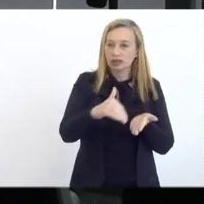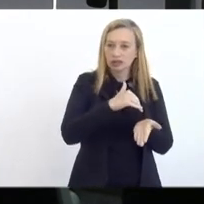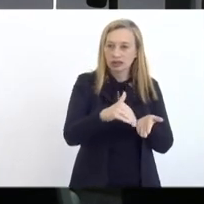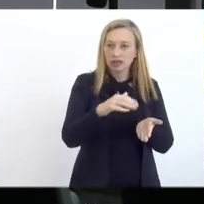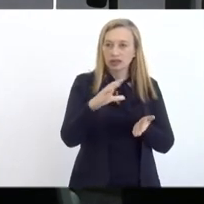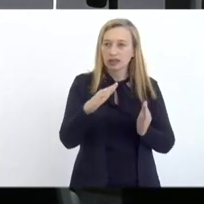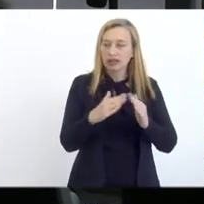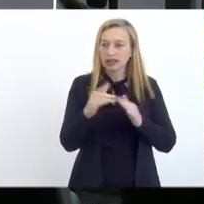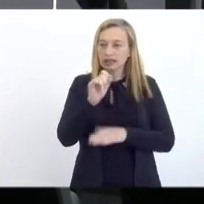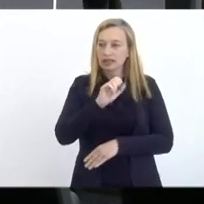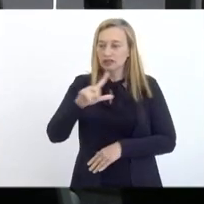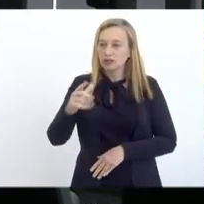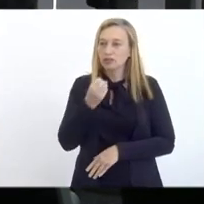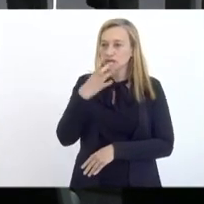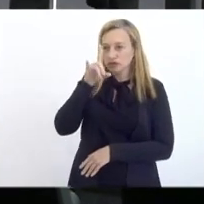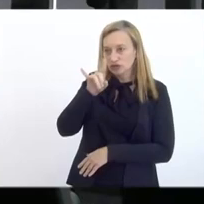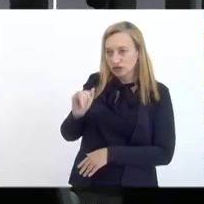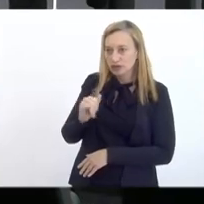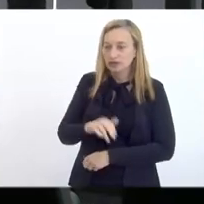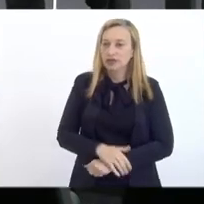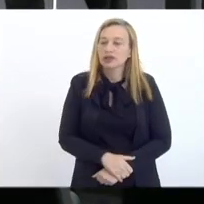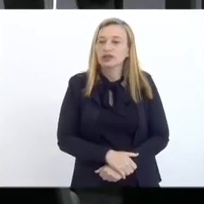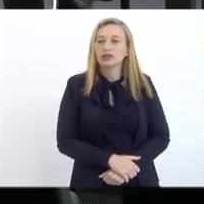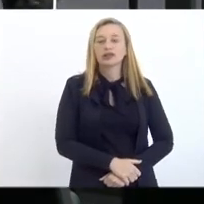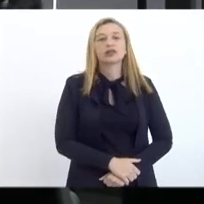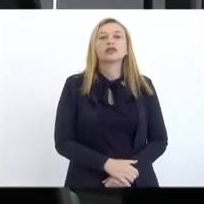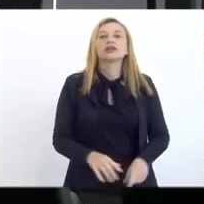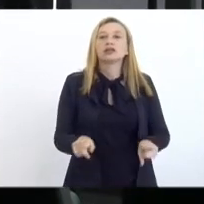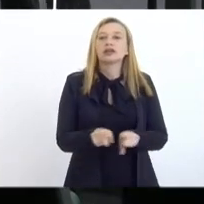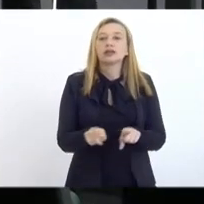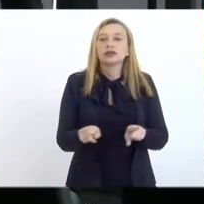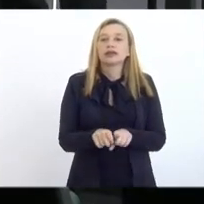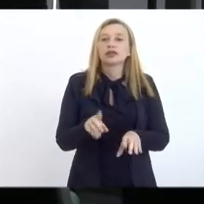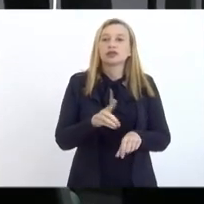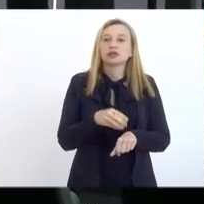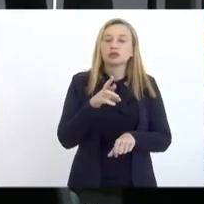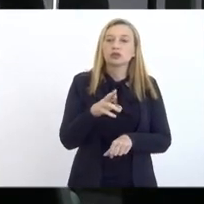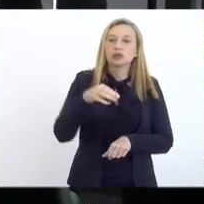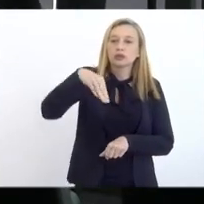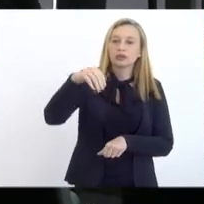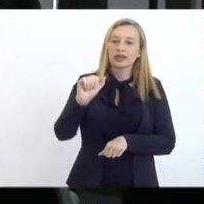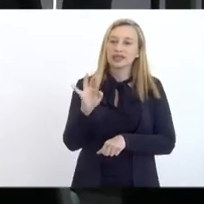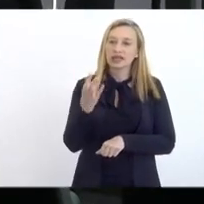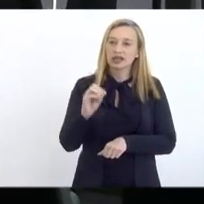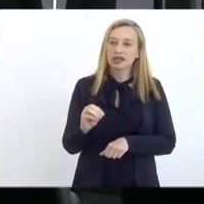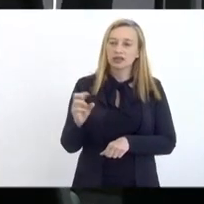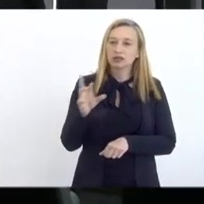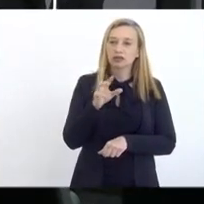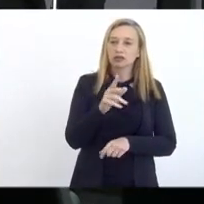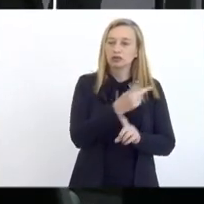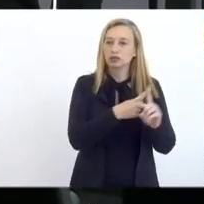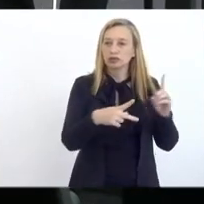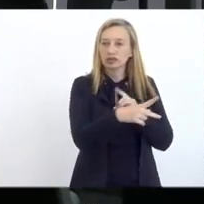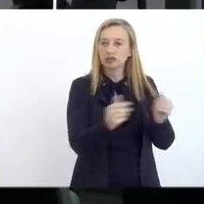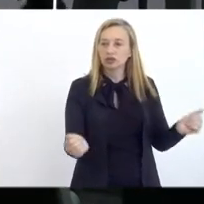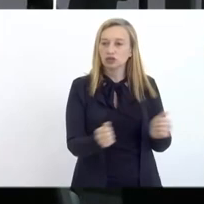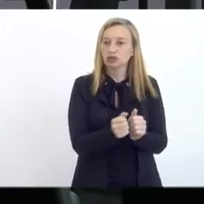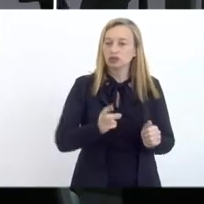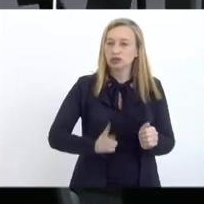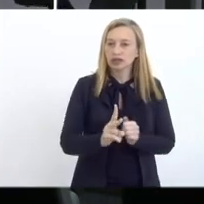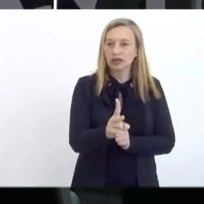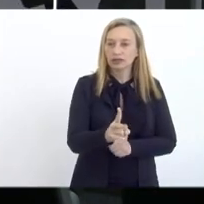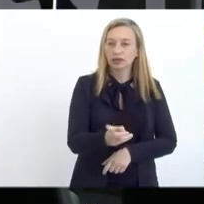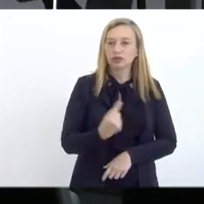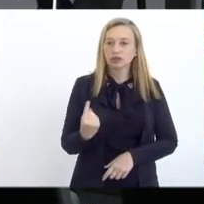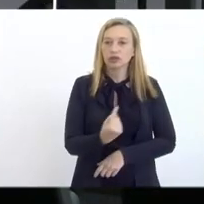Casa Civil. Bom dia. Também o doutor Marcelo, do Rio Previdência, também sempre conosco. Então, agradecer a